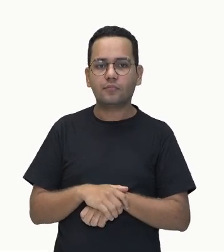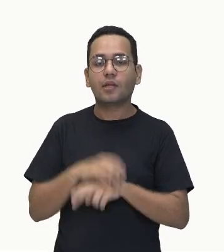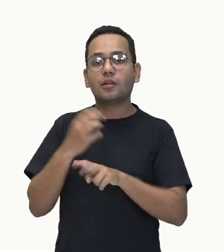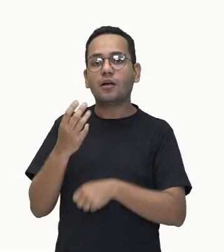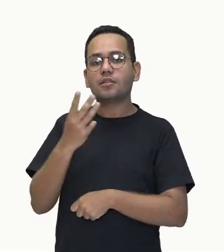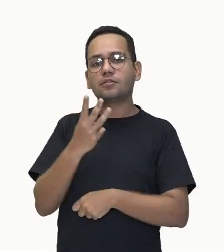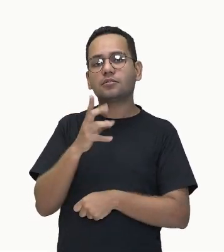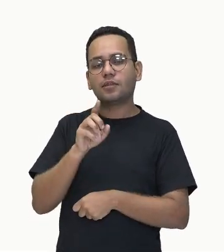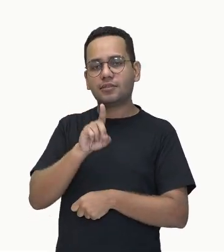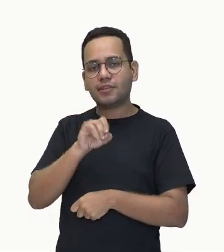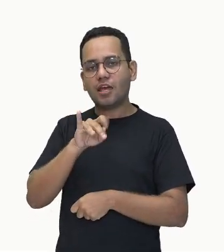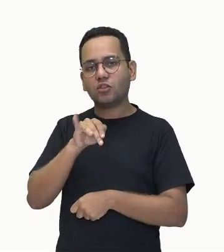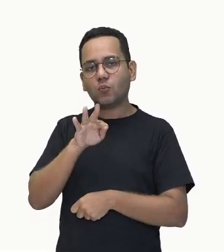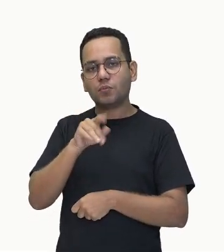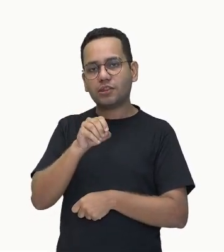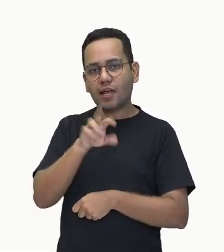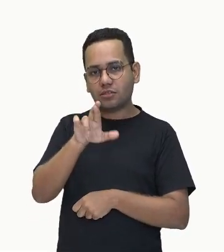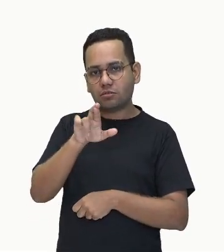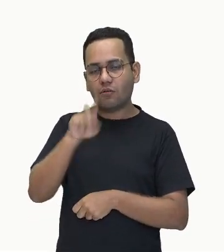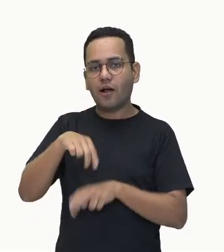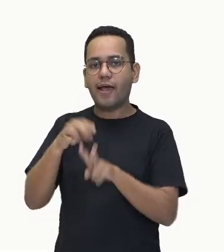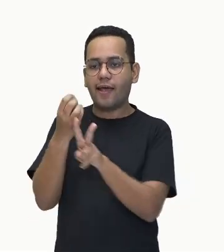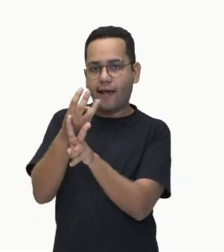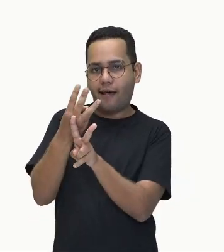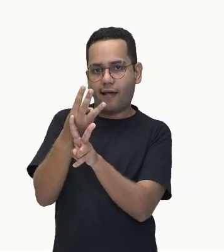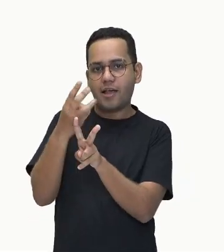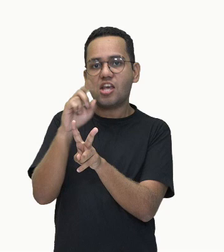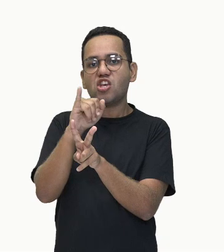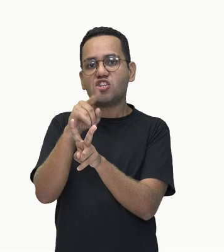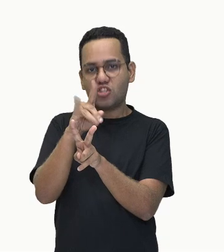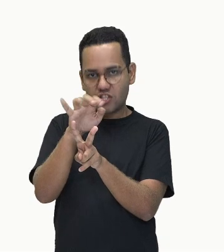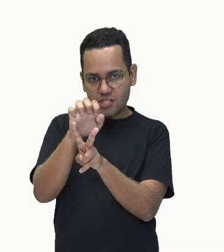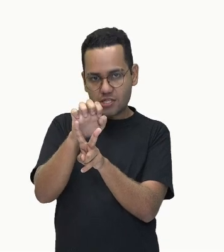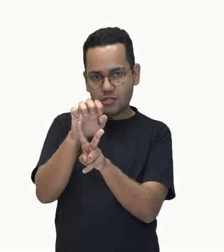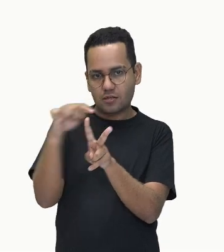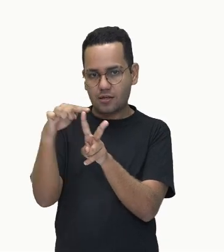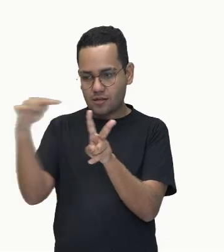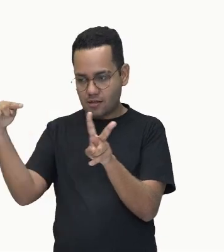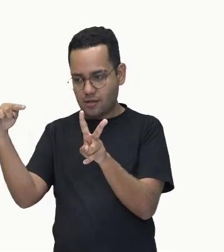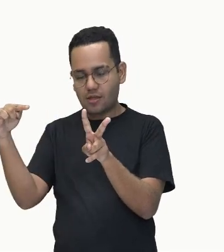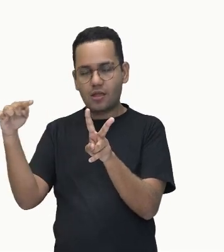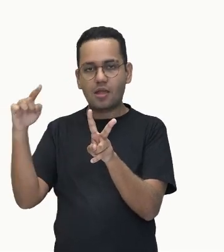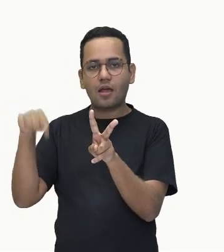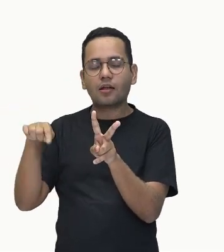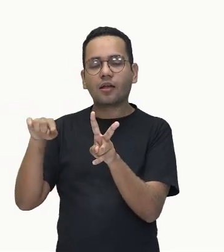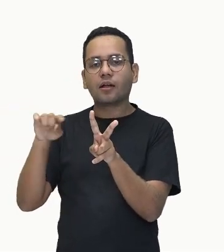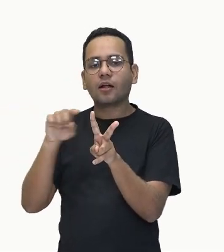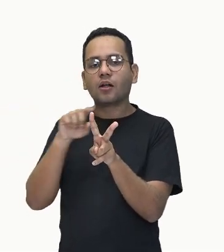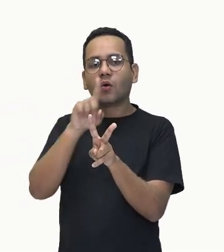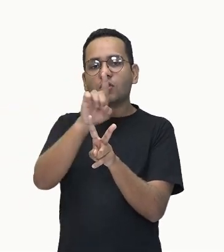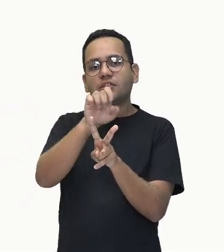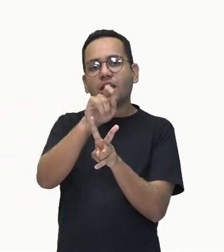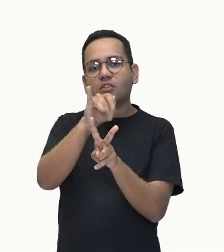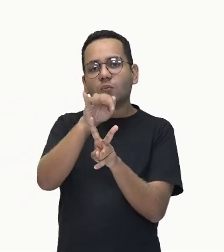passar a ser o índice da Raiz e o numerador da fração vai vai passar ser o expoente aqui do radicando